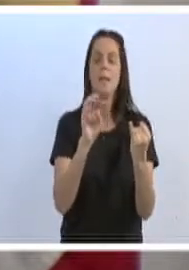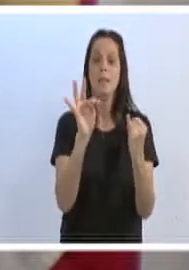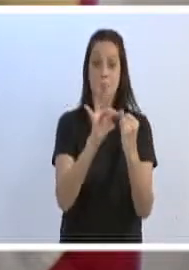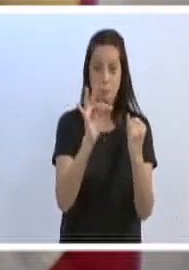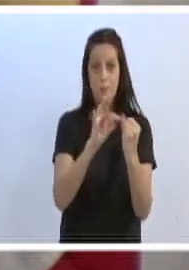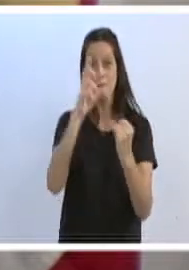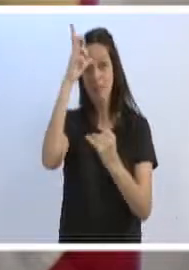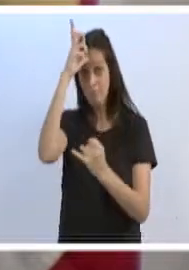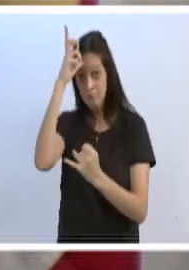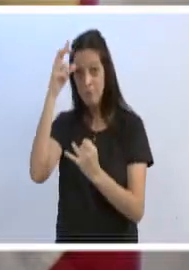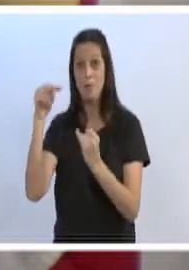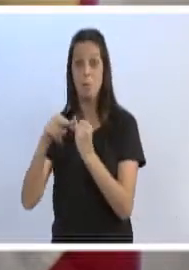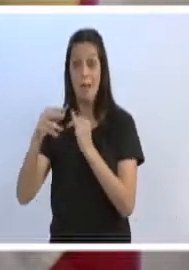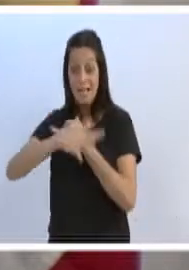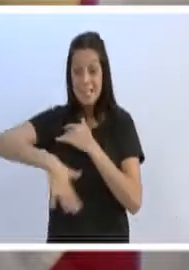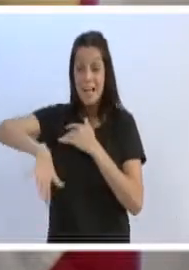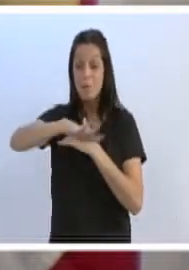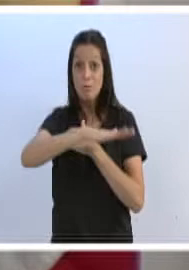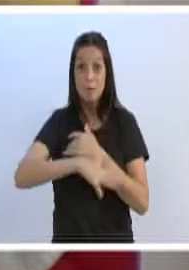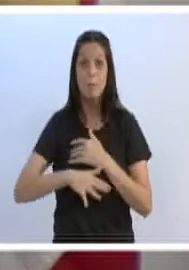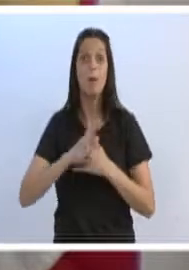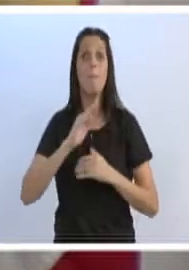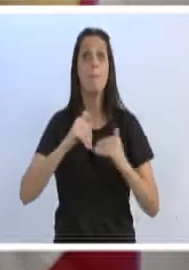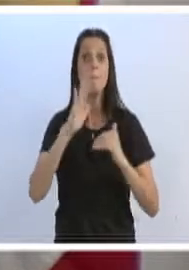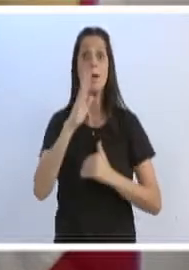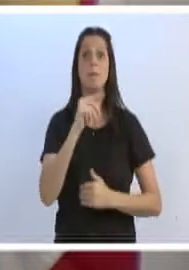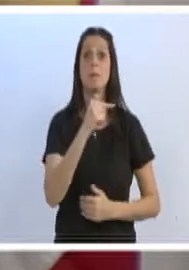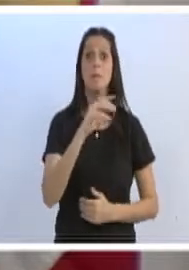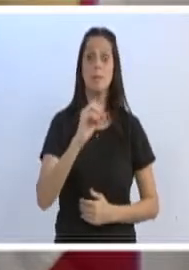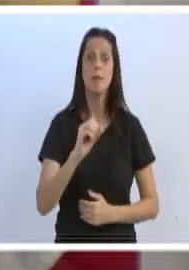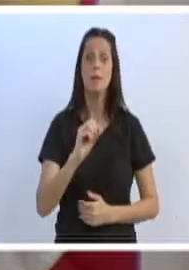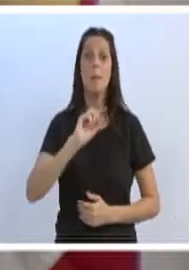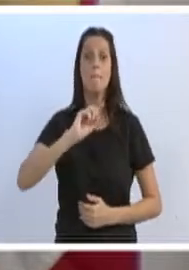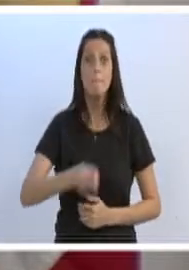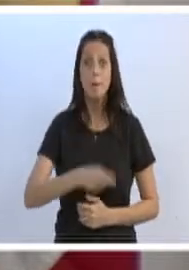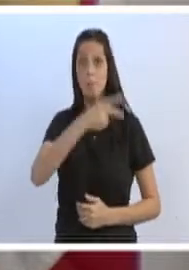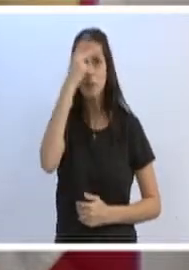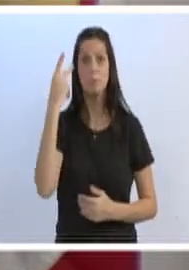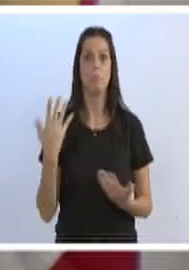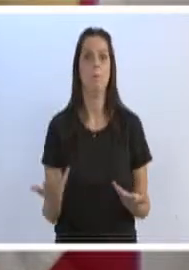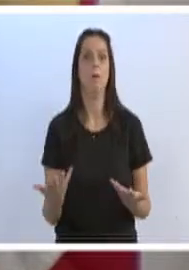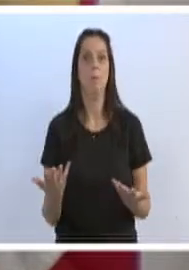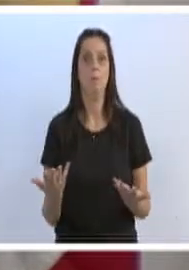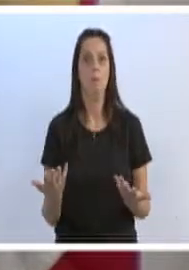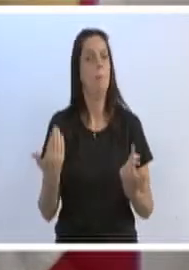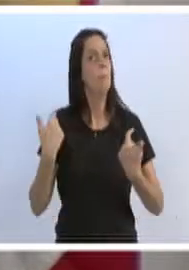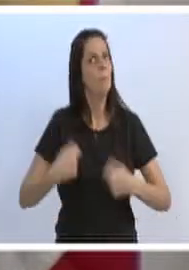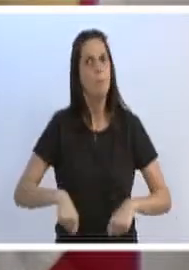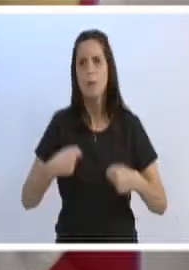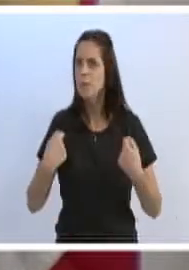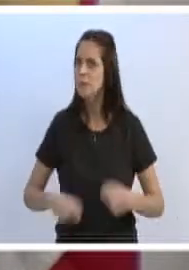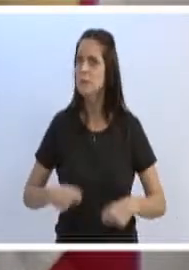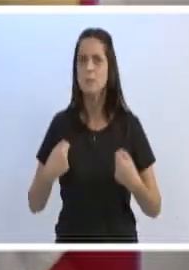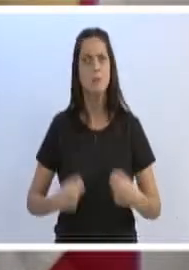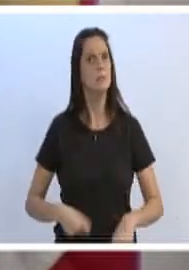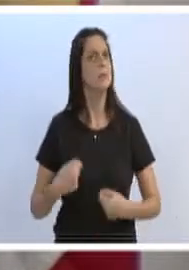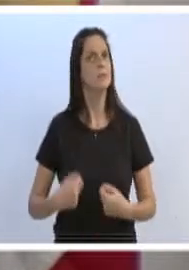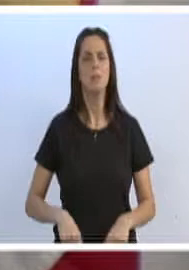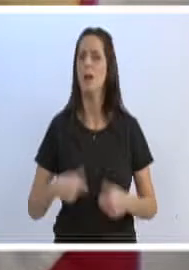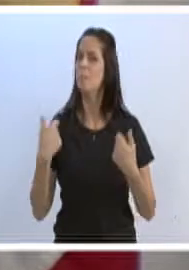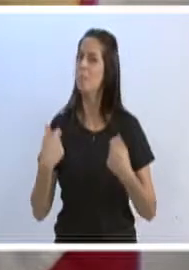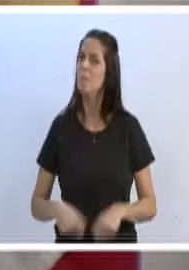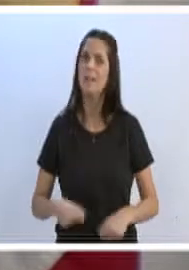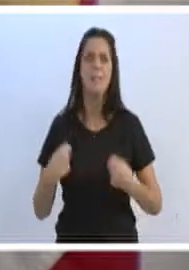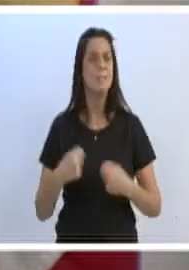seja aquela região somam quase 70 mil habitantes tem que haver sem dúvida um olhar